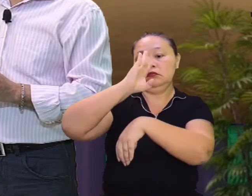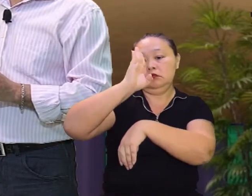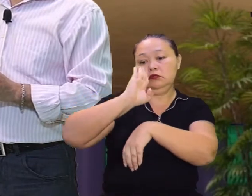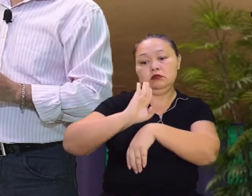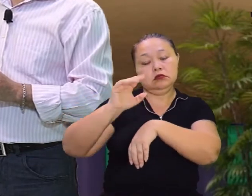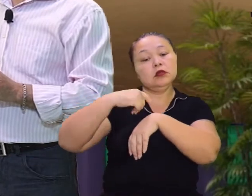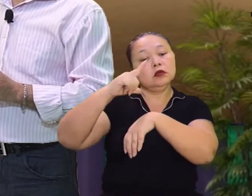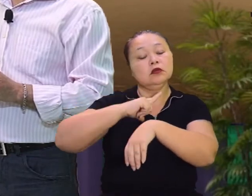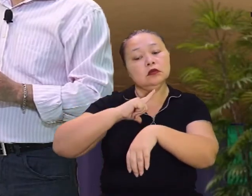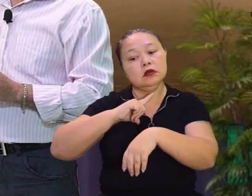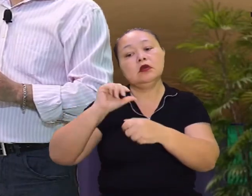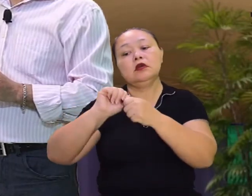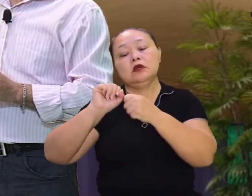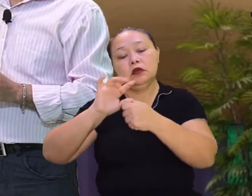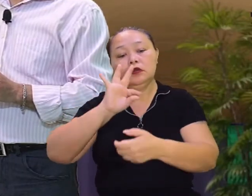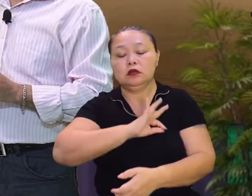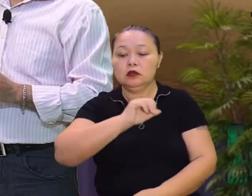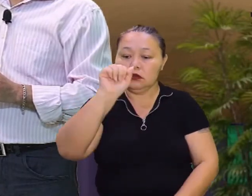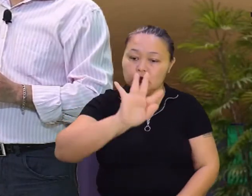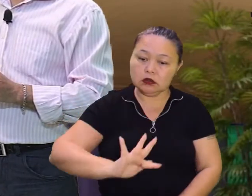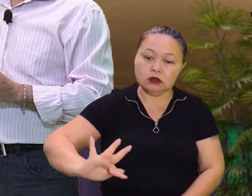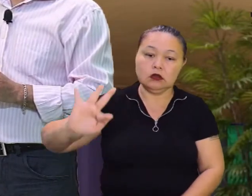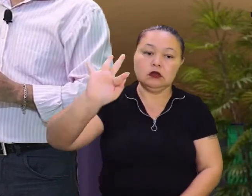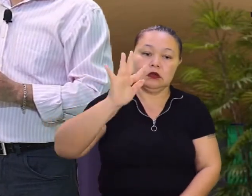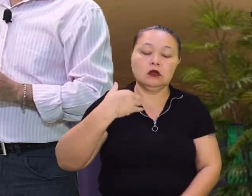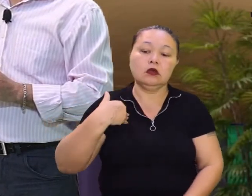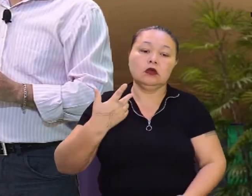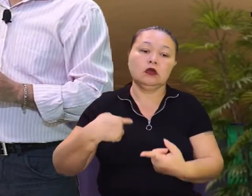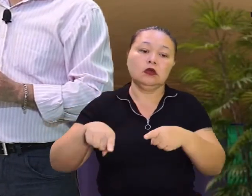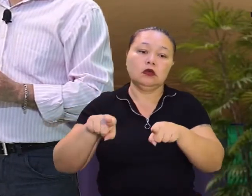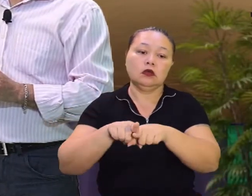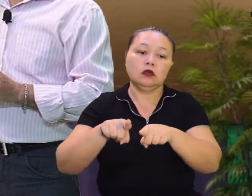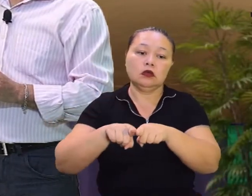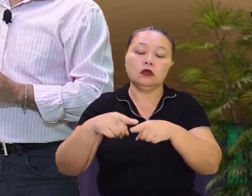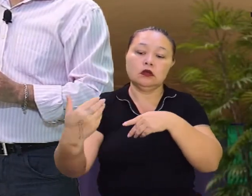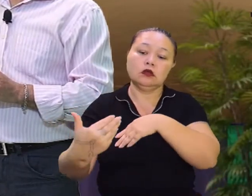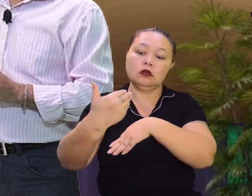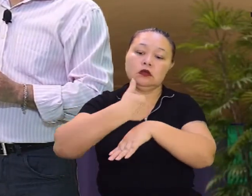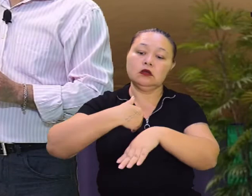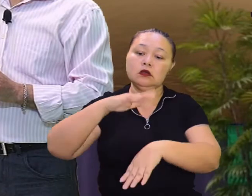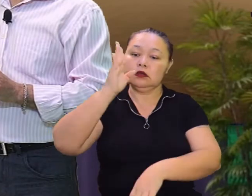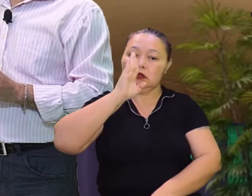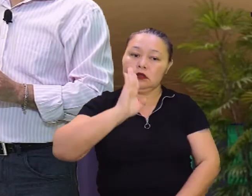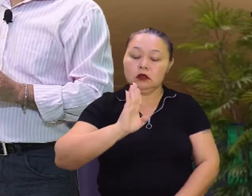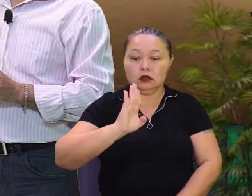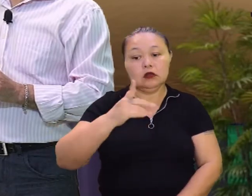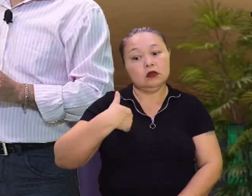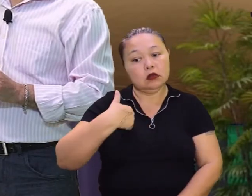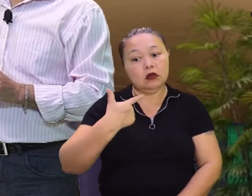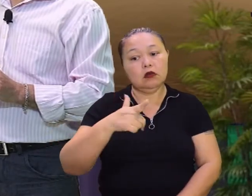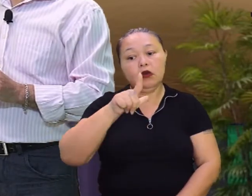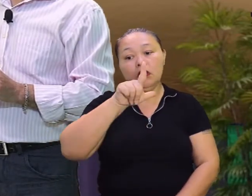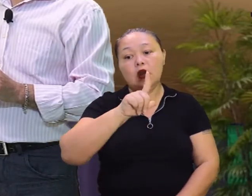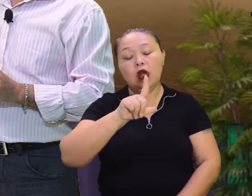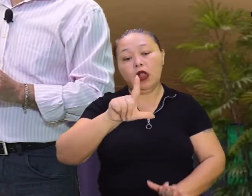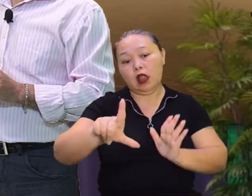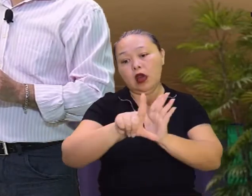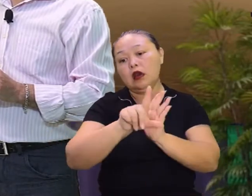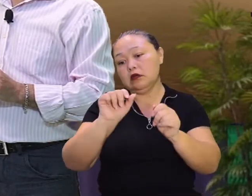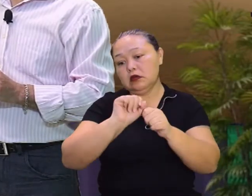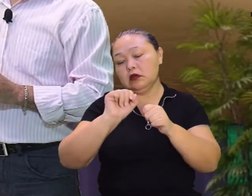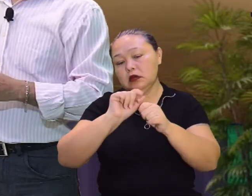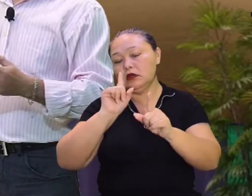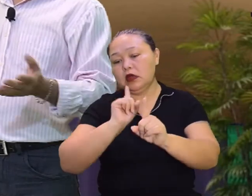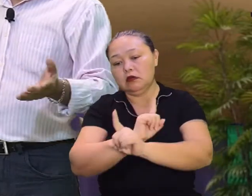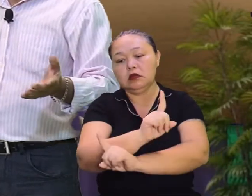o estrangeiro tem que passar pela Polícia Federal, quando a gente fala dessa entrada no Brasil de forma legal, mas a gente sabe que entra muita